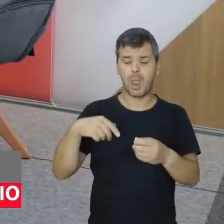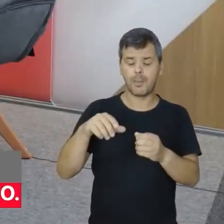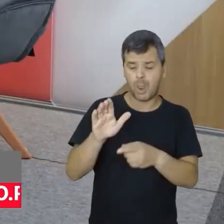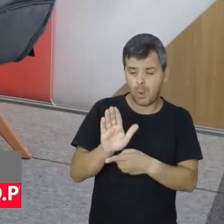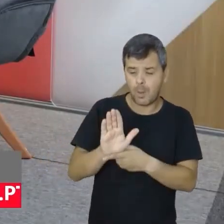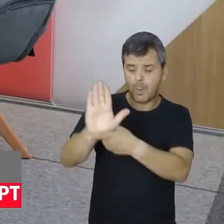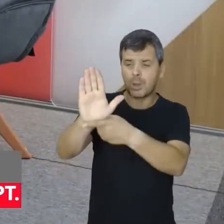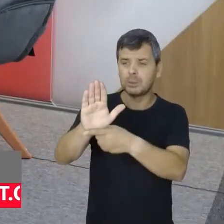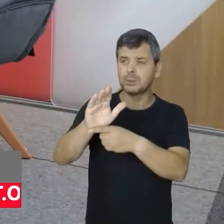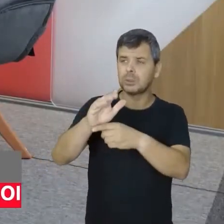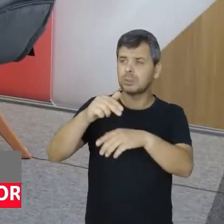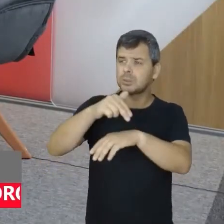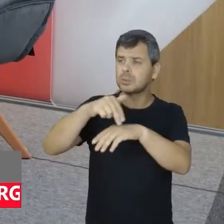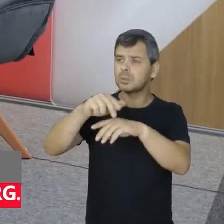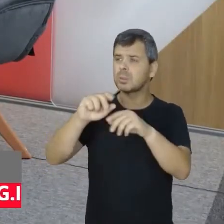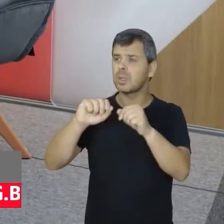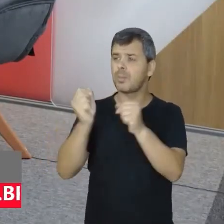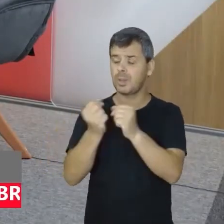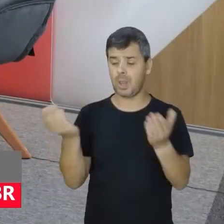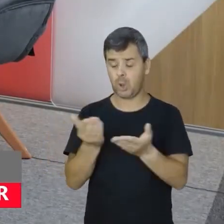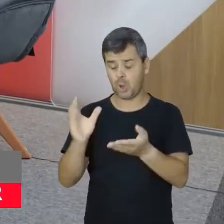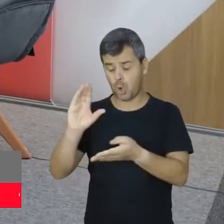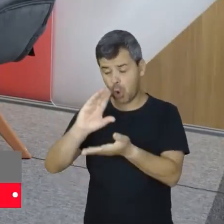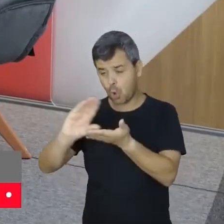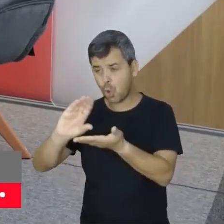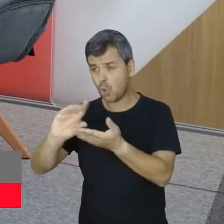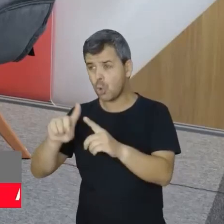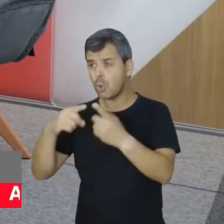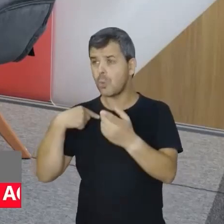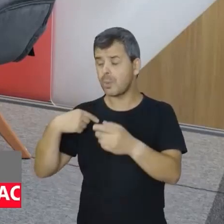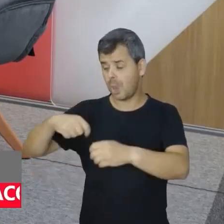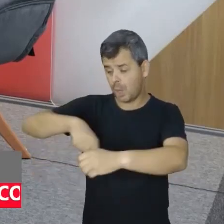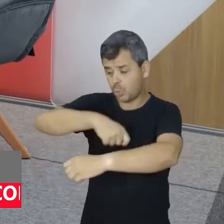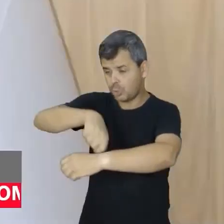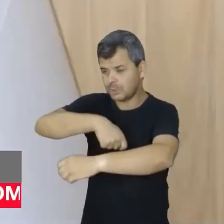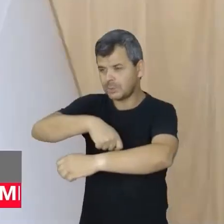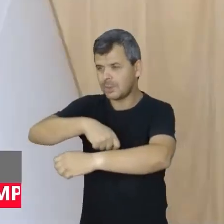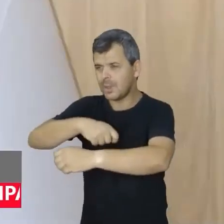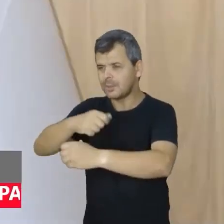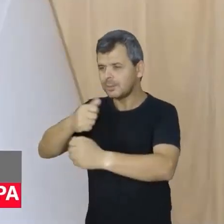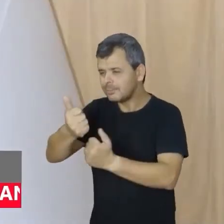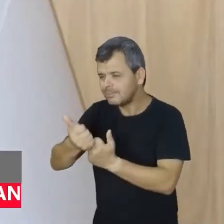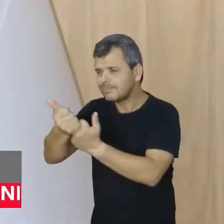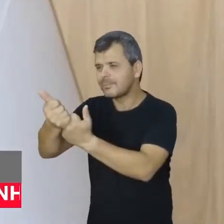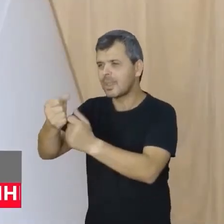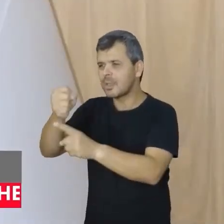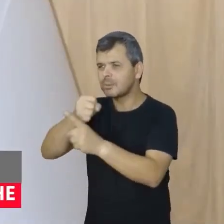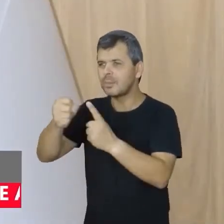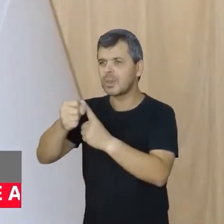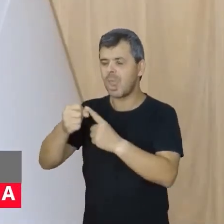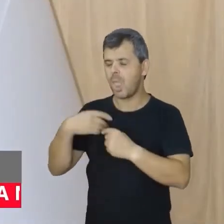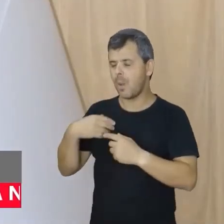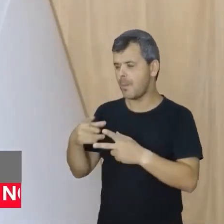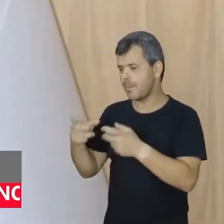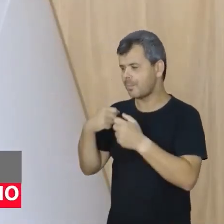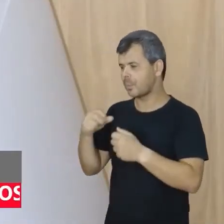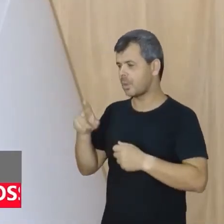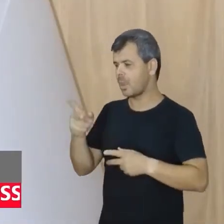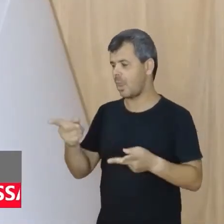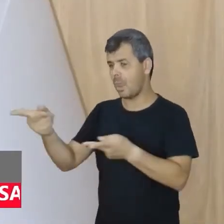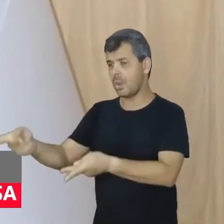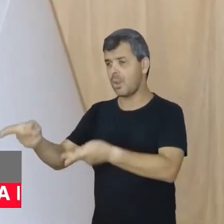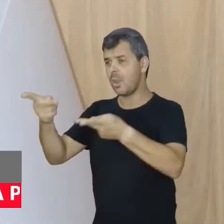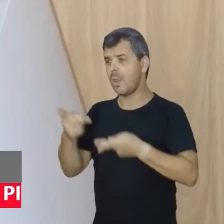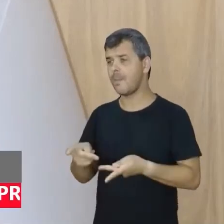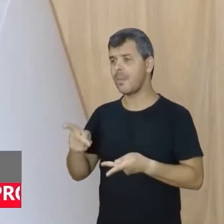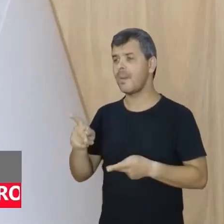social. Mais um recurso agora para abastecer as cozinhas solidárias. Recebi ontem na Conab a visita do Guilherme